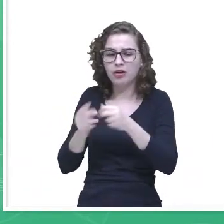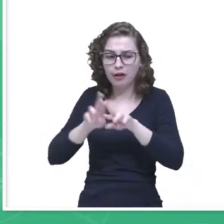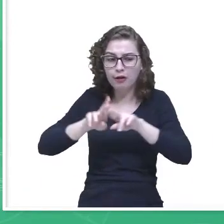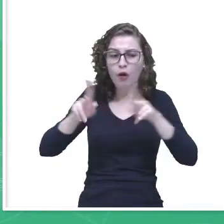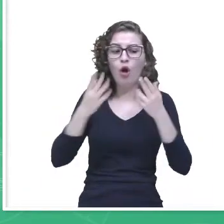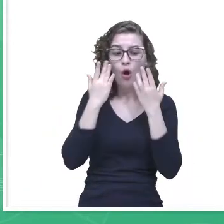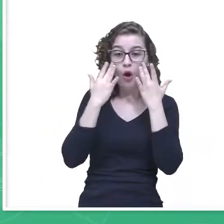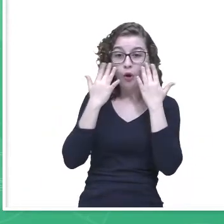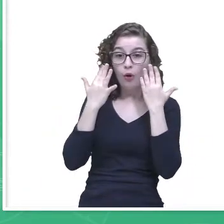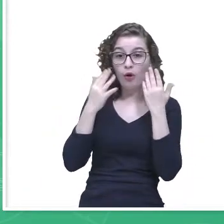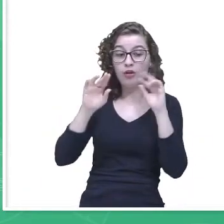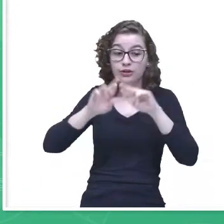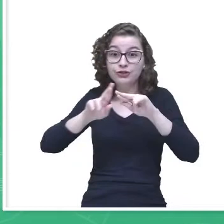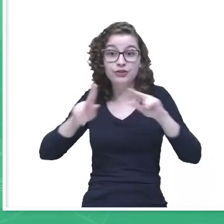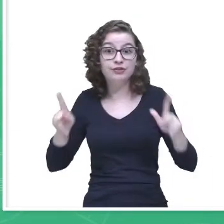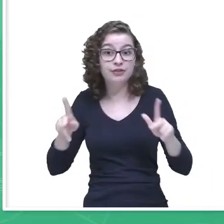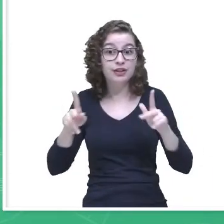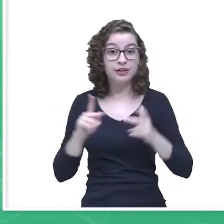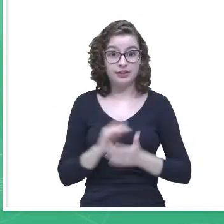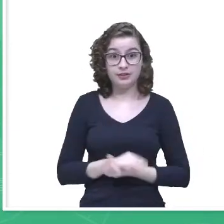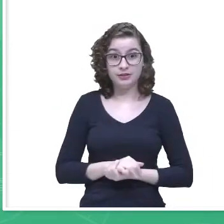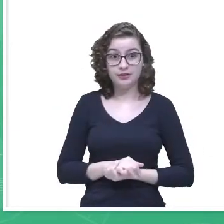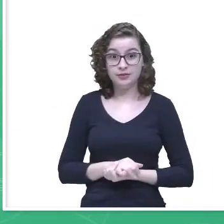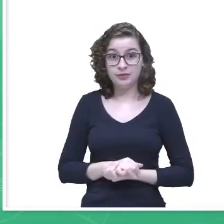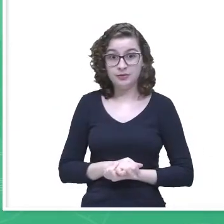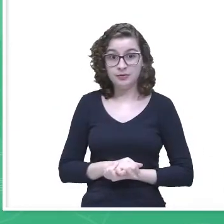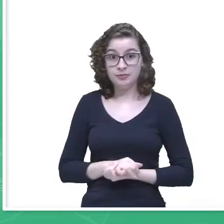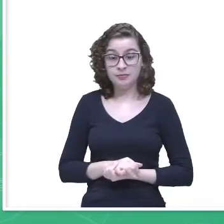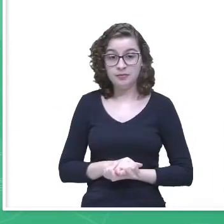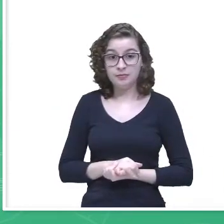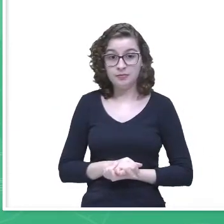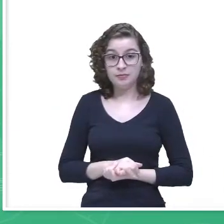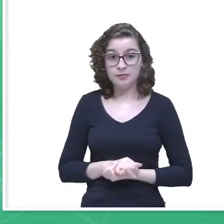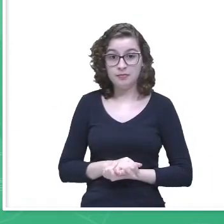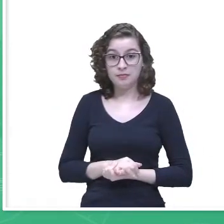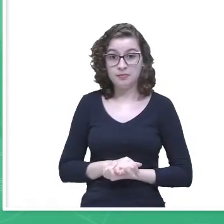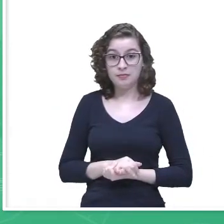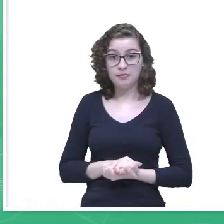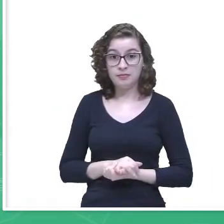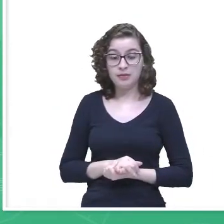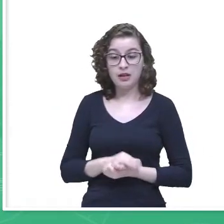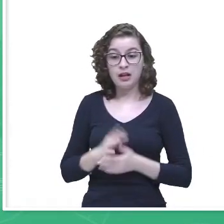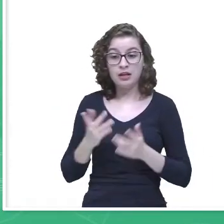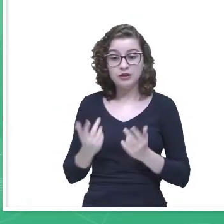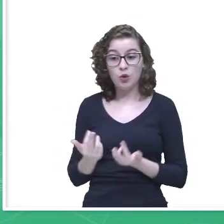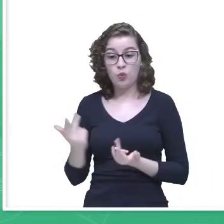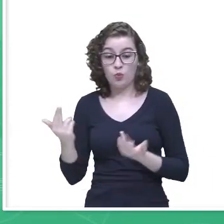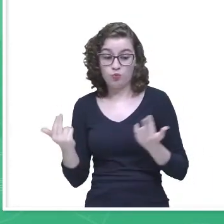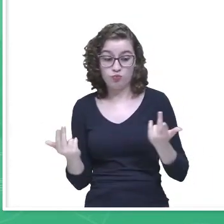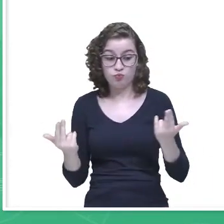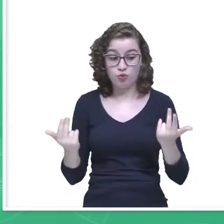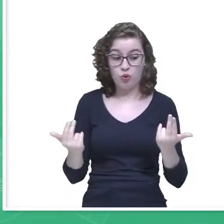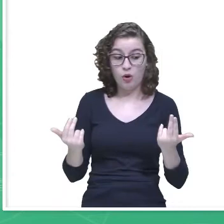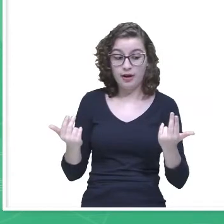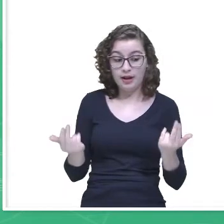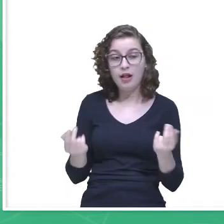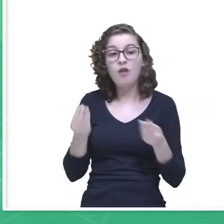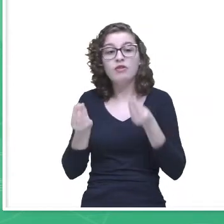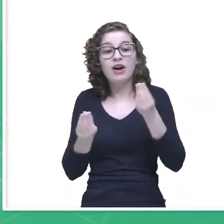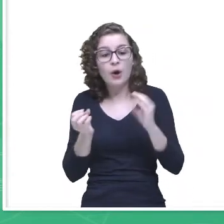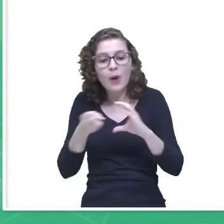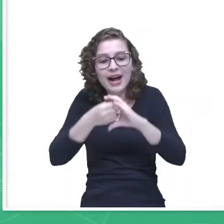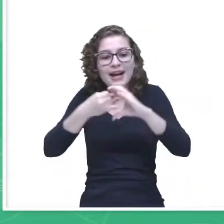beleza? Não são os genes que são iguais, são os genes que são para definir a mesma característica.